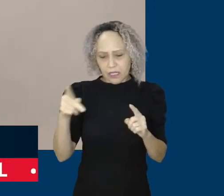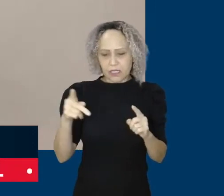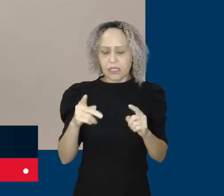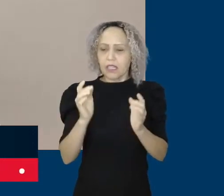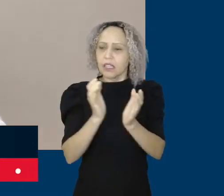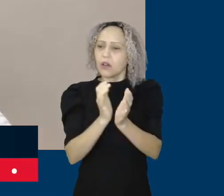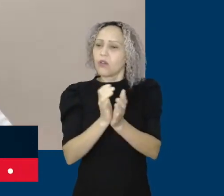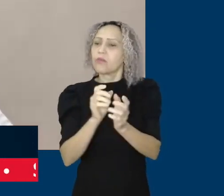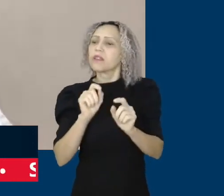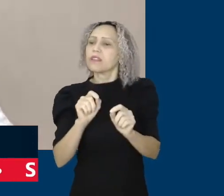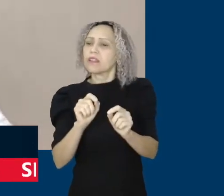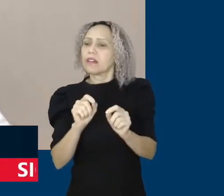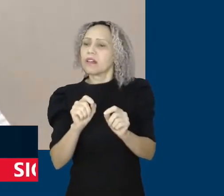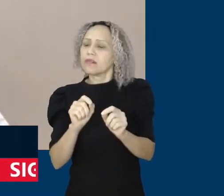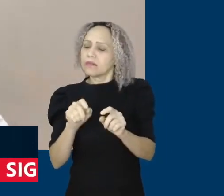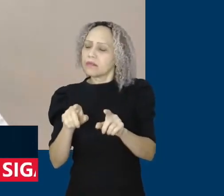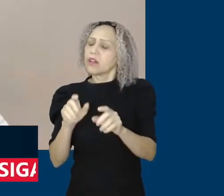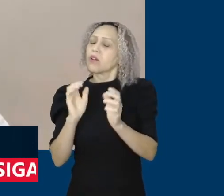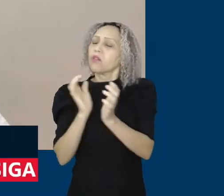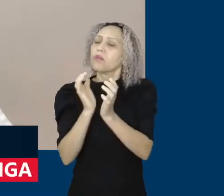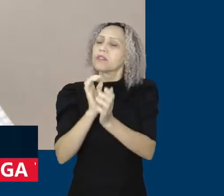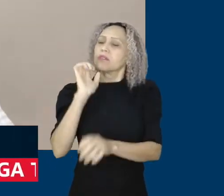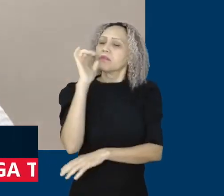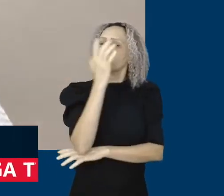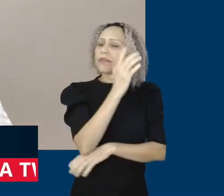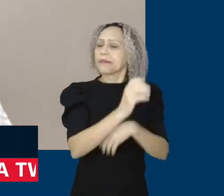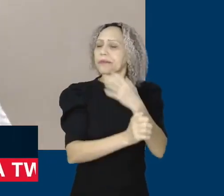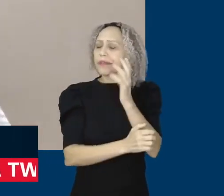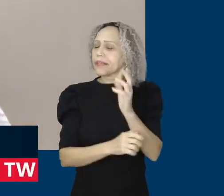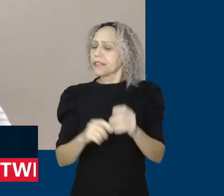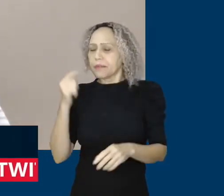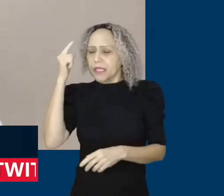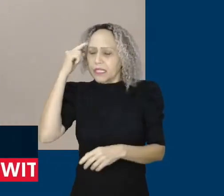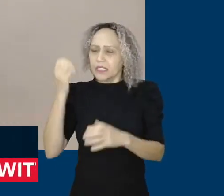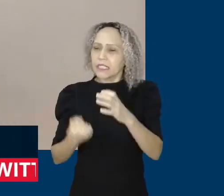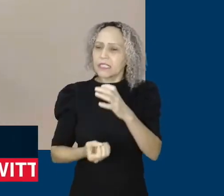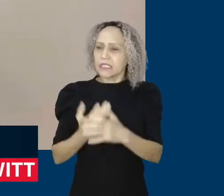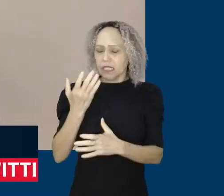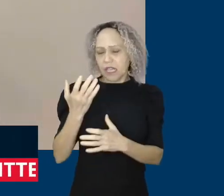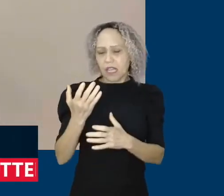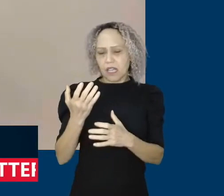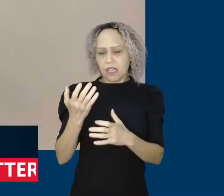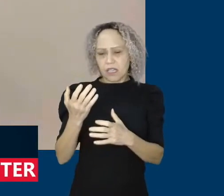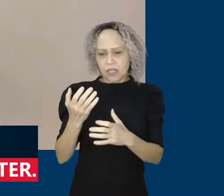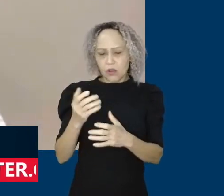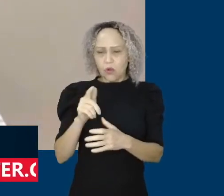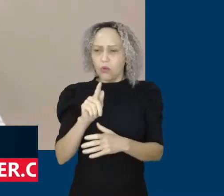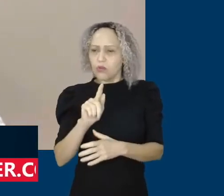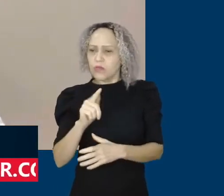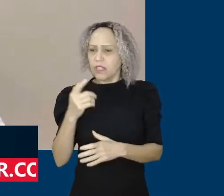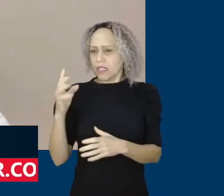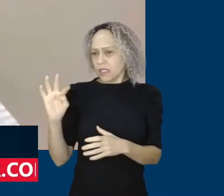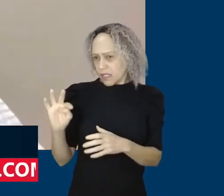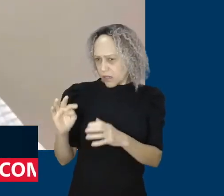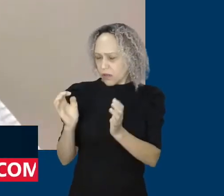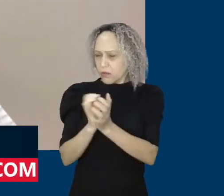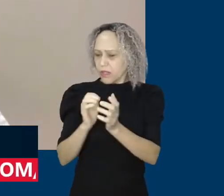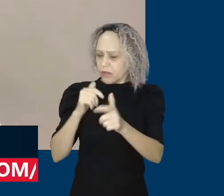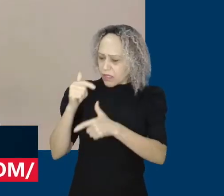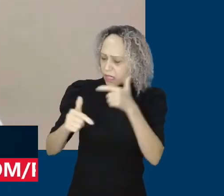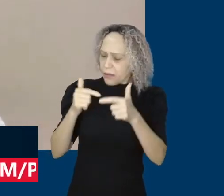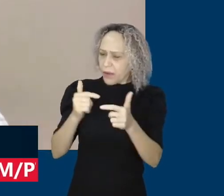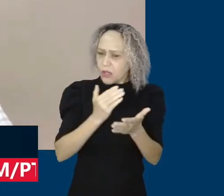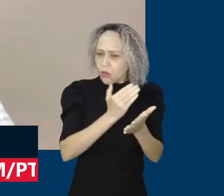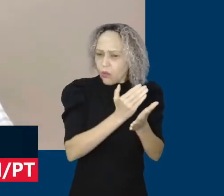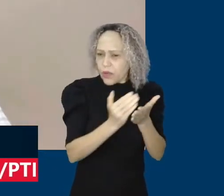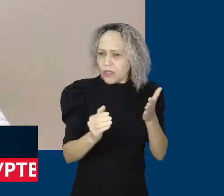Ambiente, tido uma iniciativa de criar um grupo de trabalho e a gente unificou em relação a isso. A comissão foi instalada na semana passada, né, e agora, no dia